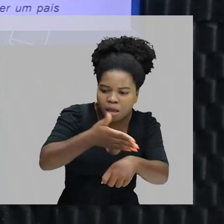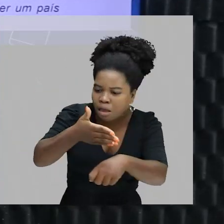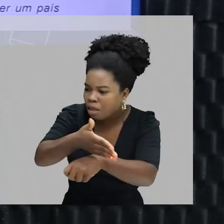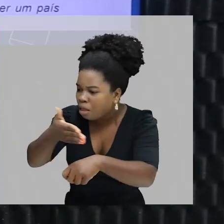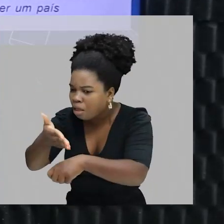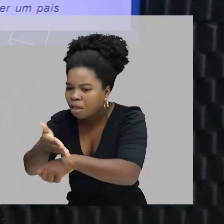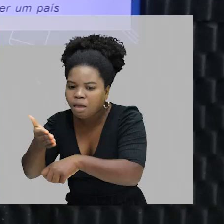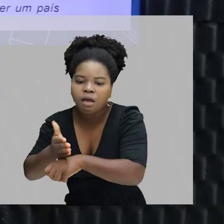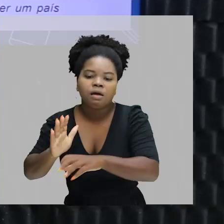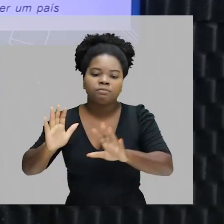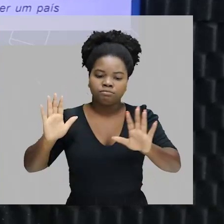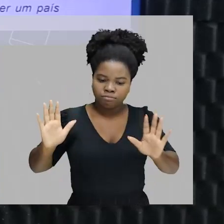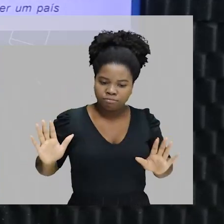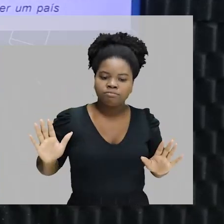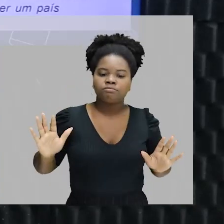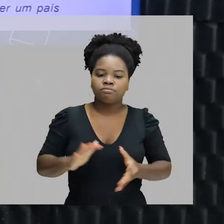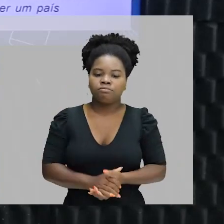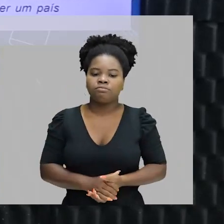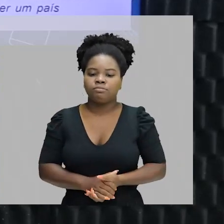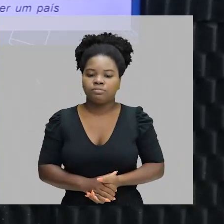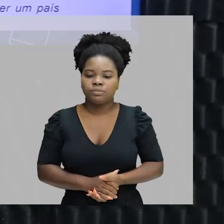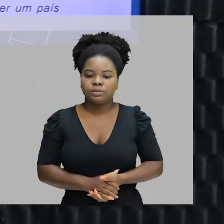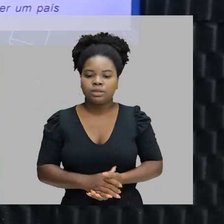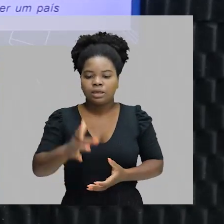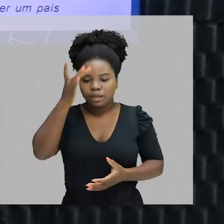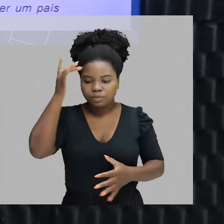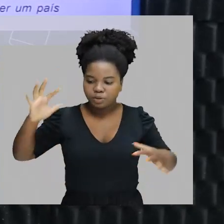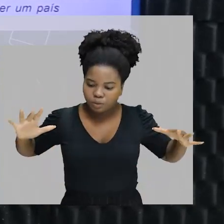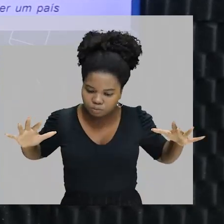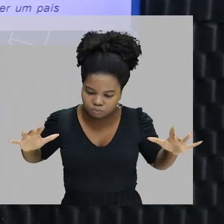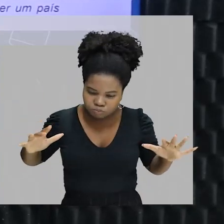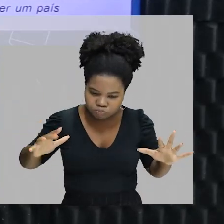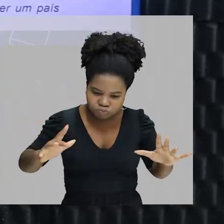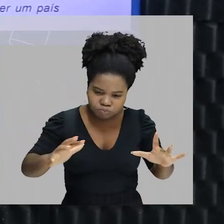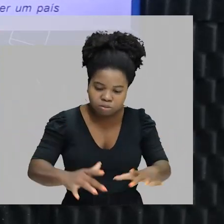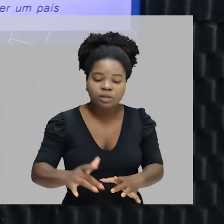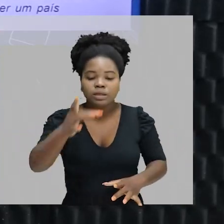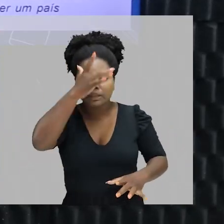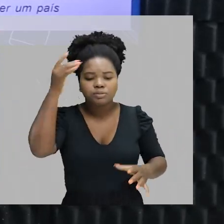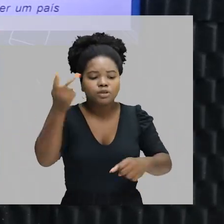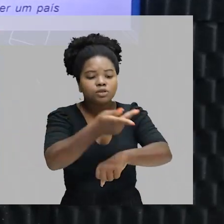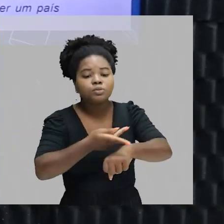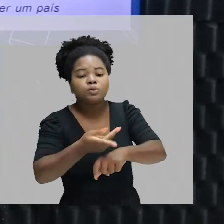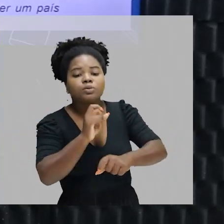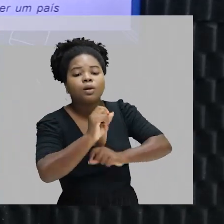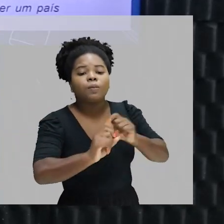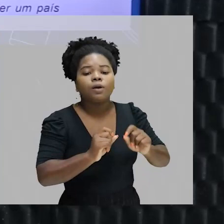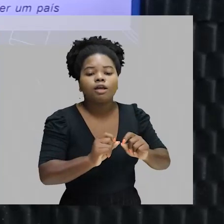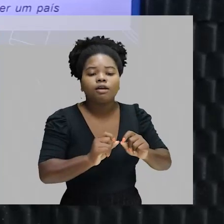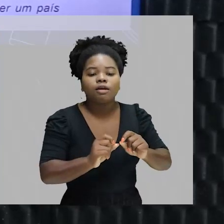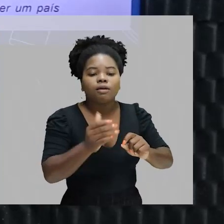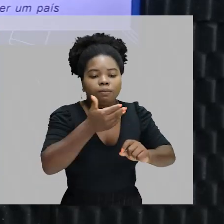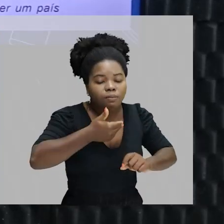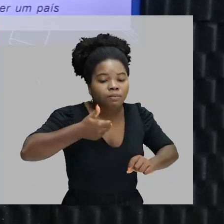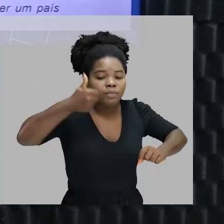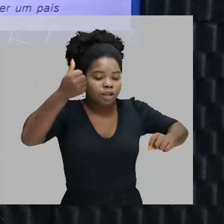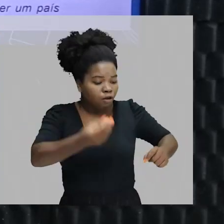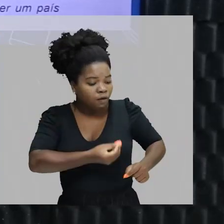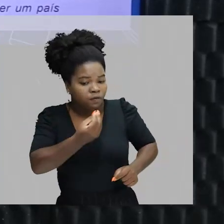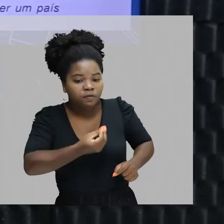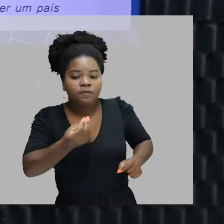seu processo de urbanização. E essas pessoas vão estar procurando justamente o que, Marcos? Buscando melhor condição de